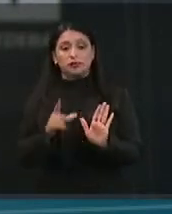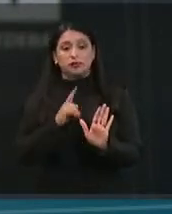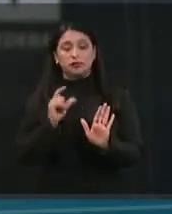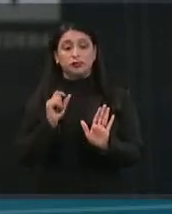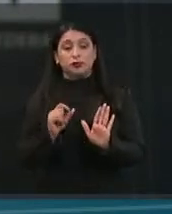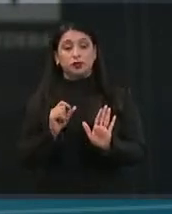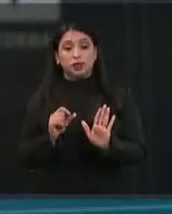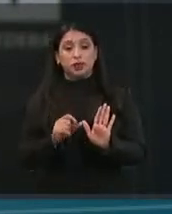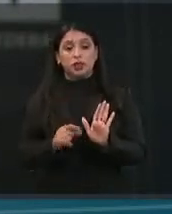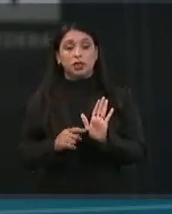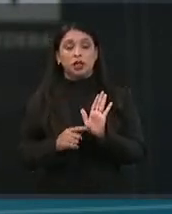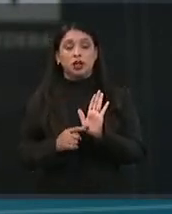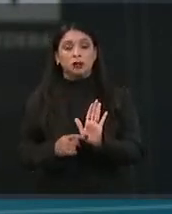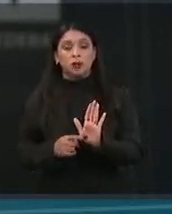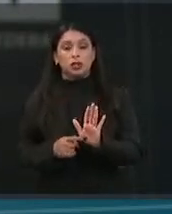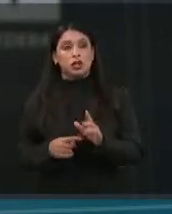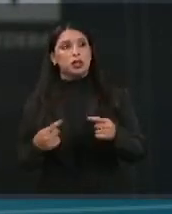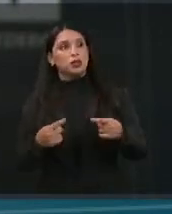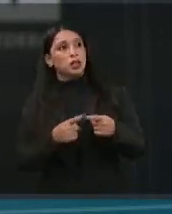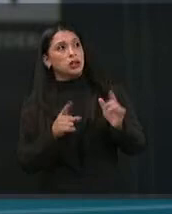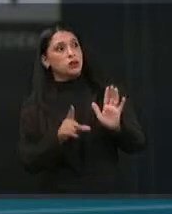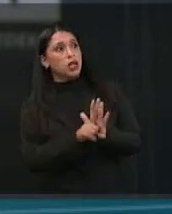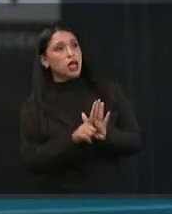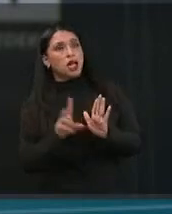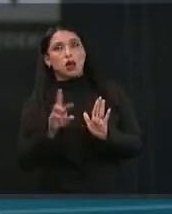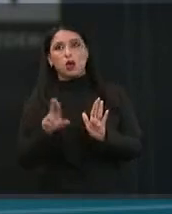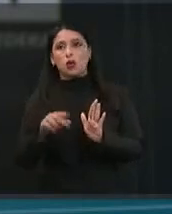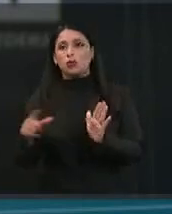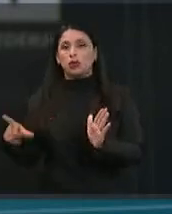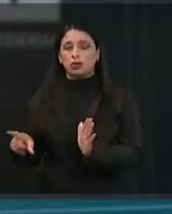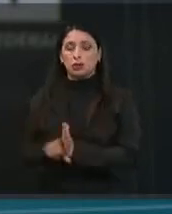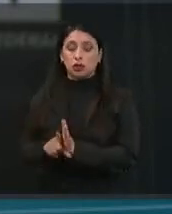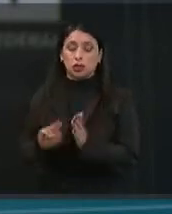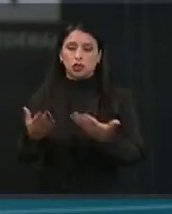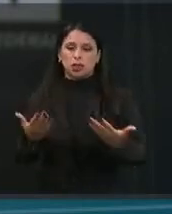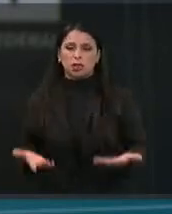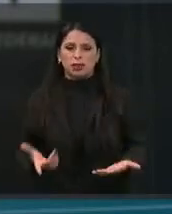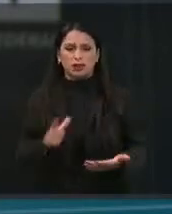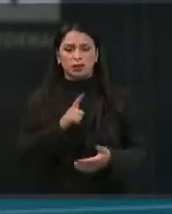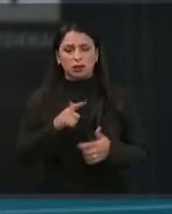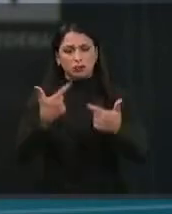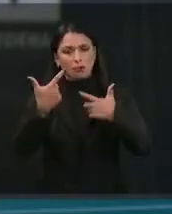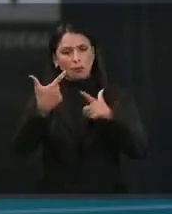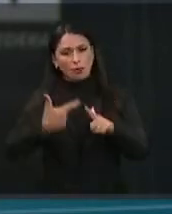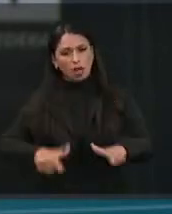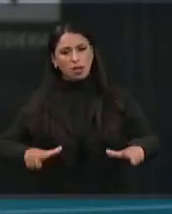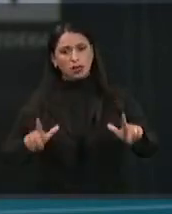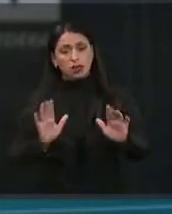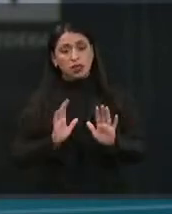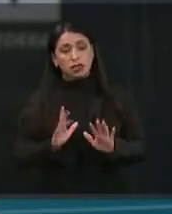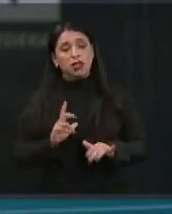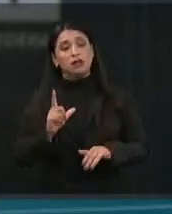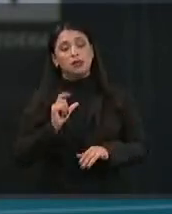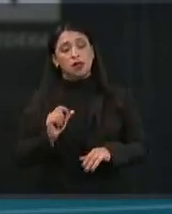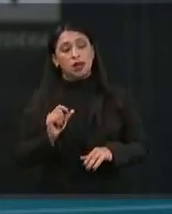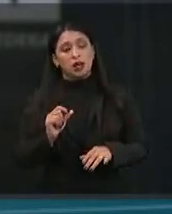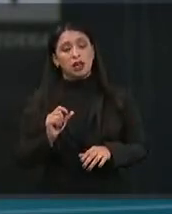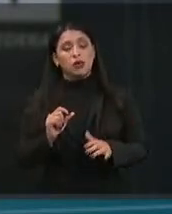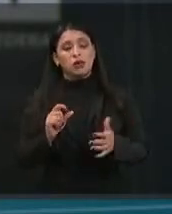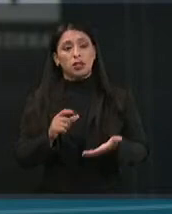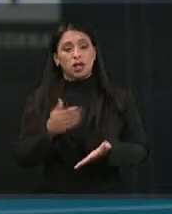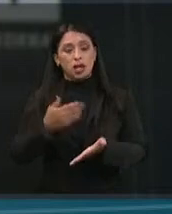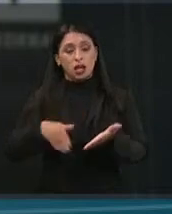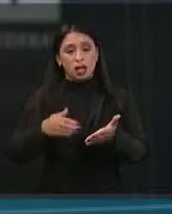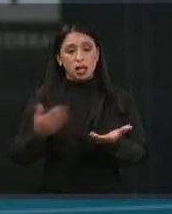é manifestamente ilícita ou lícita. Essa zona cinzenta certamente abrirá espaços para cerceamentos ou para